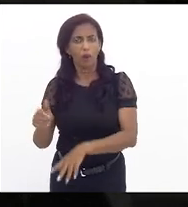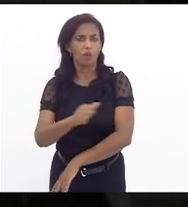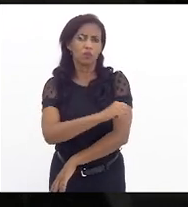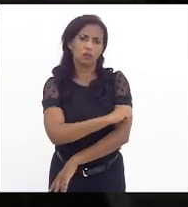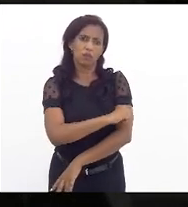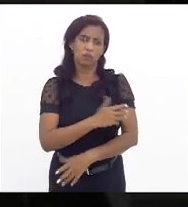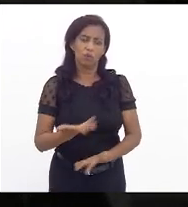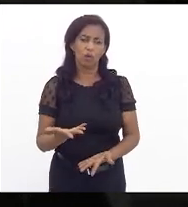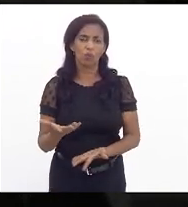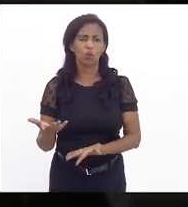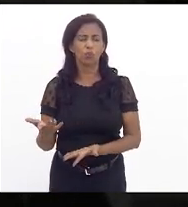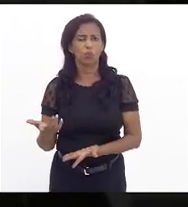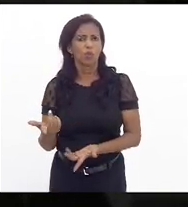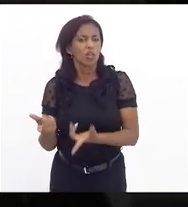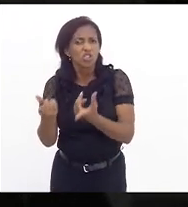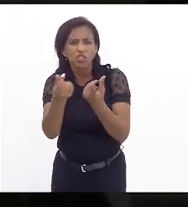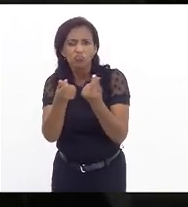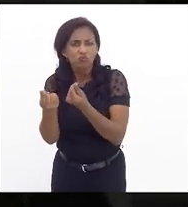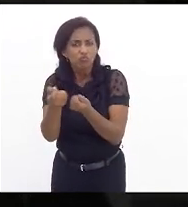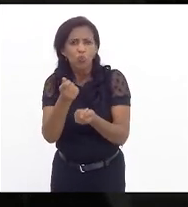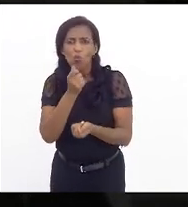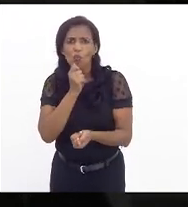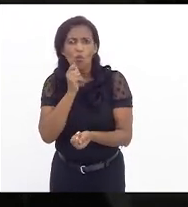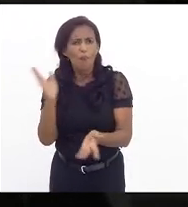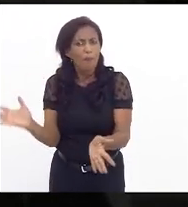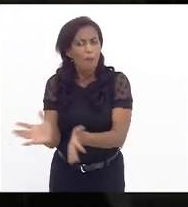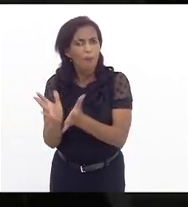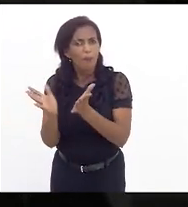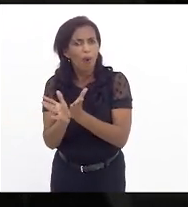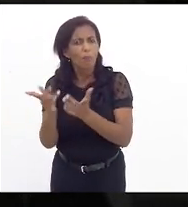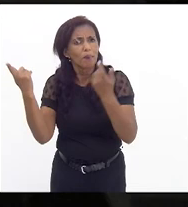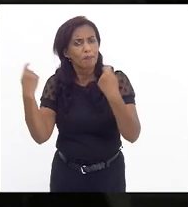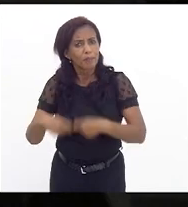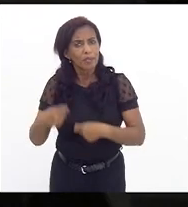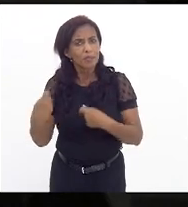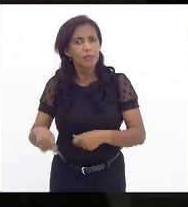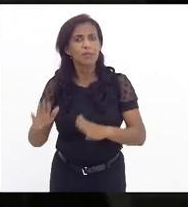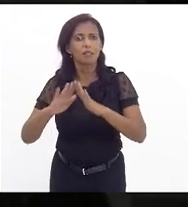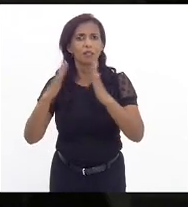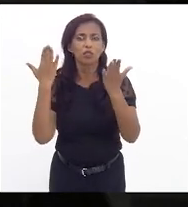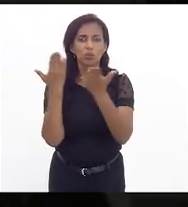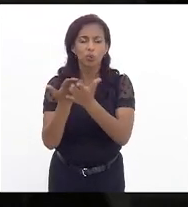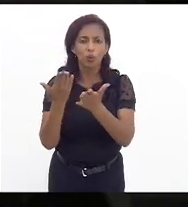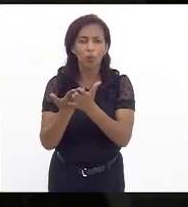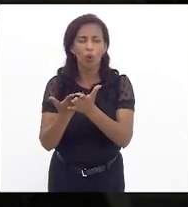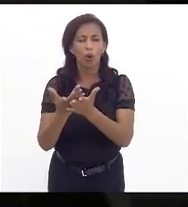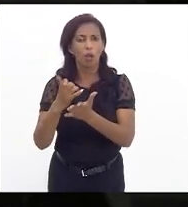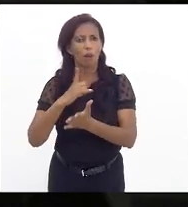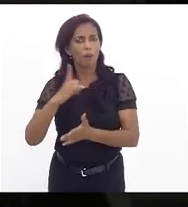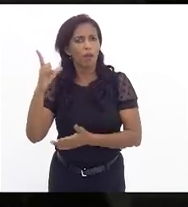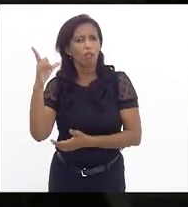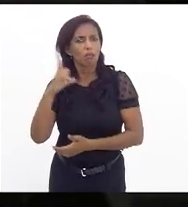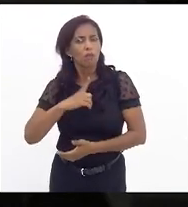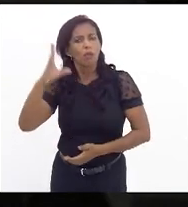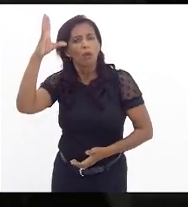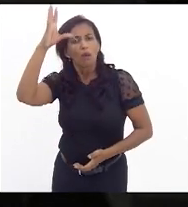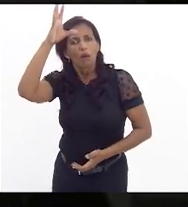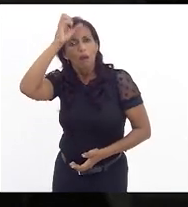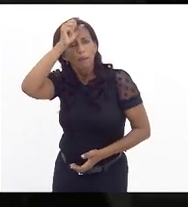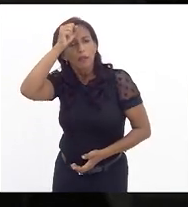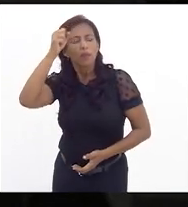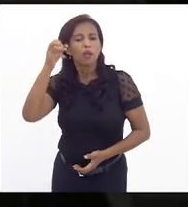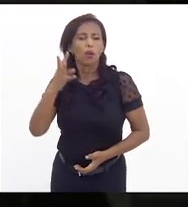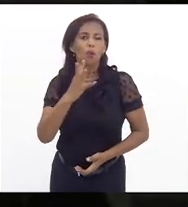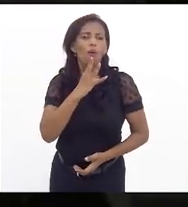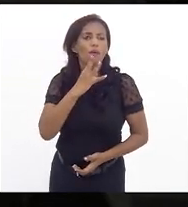alunos com baixo poder aquisitivo, são alunos que dependem fundamentalmente da escola para se apropriar dos bens